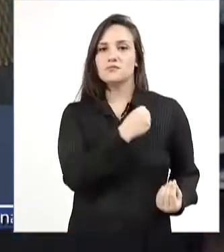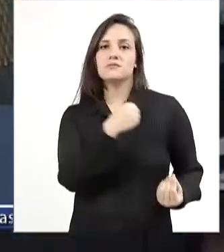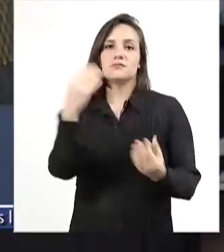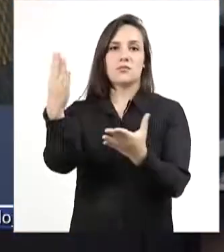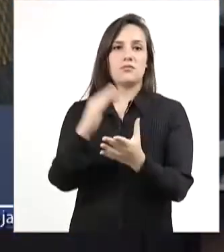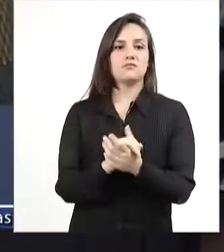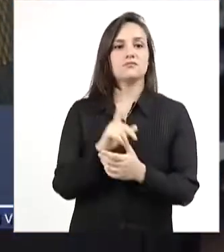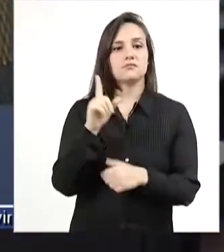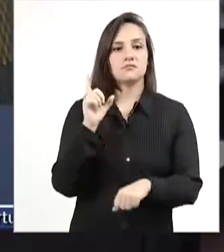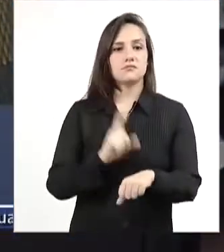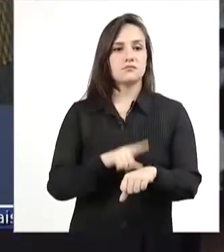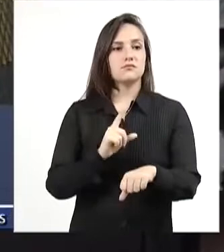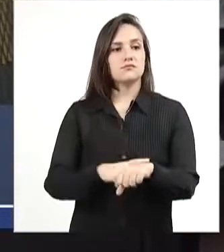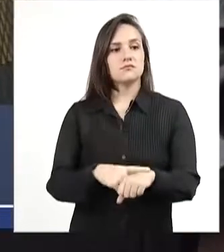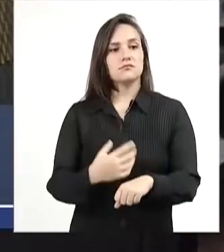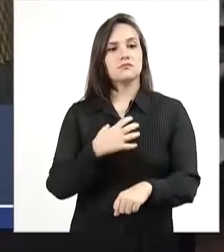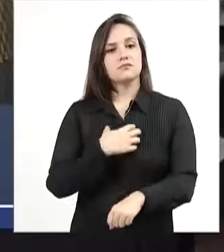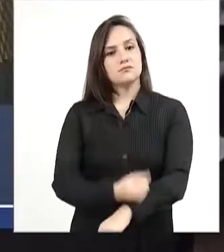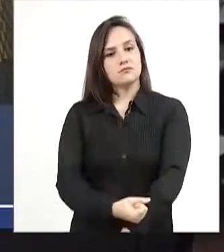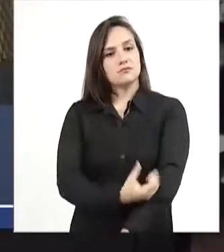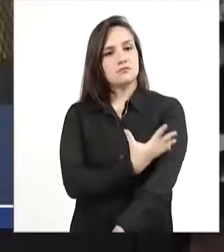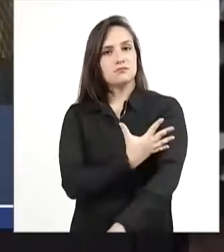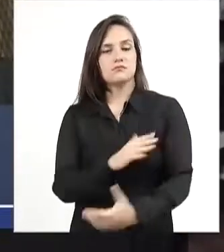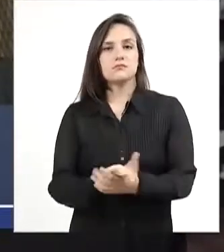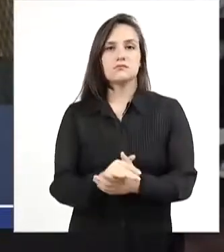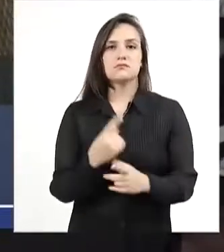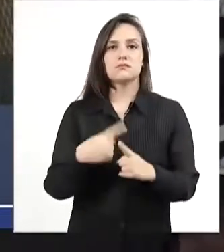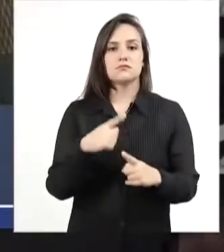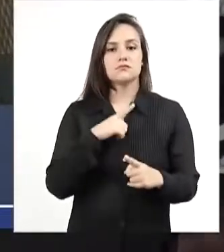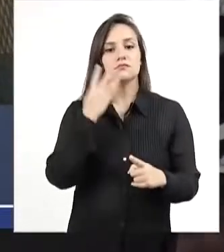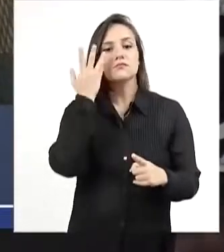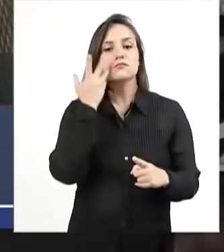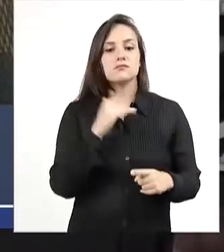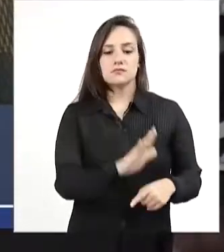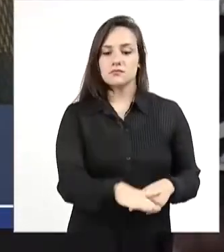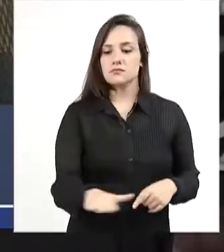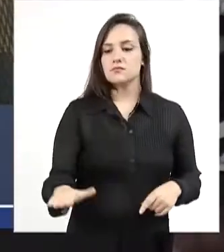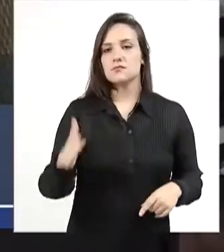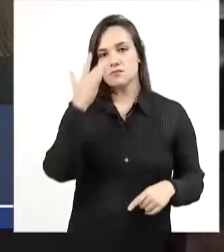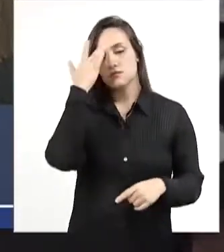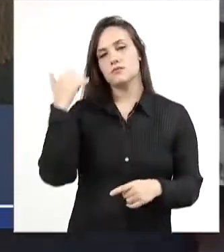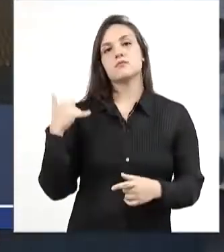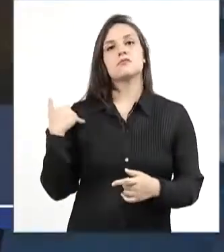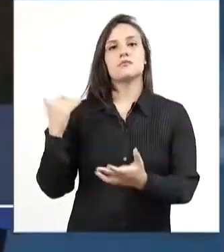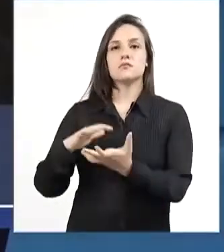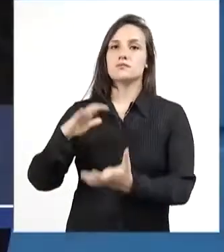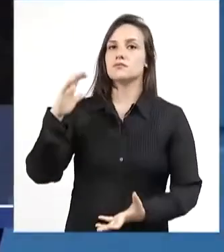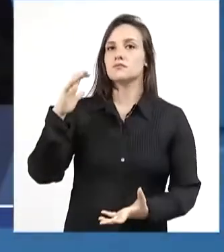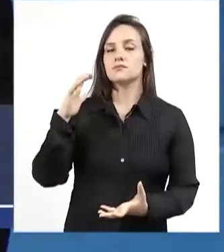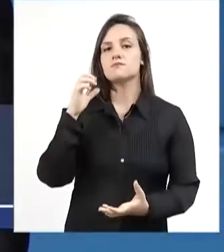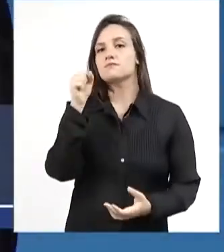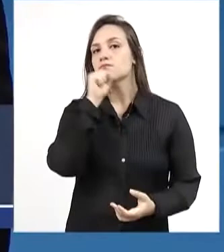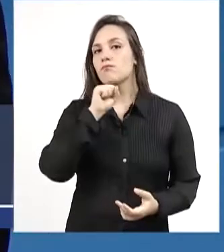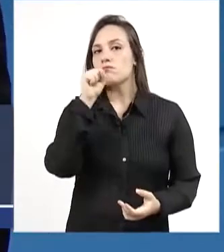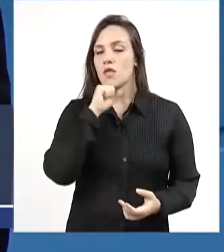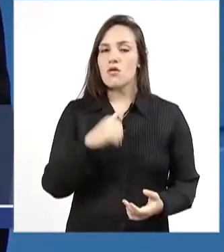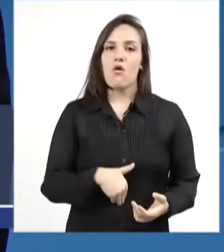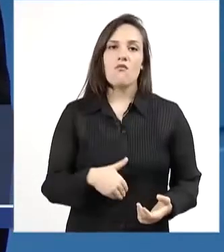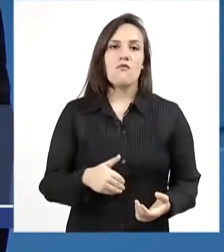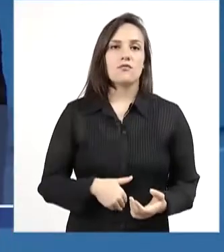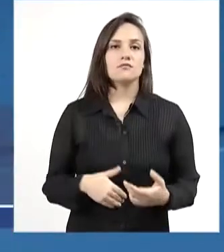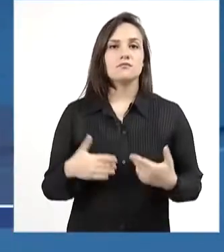momento emocionante, Pedro. Você vê crianças passando necessidades, senhoras idosas, é algo que